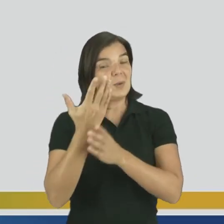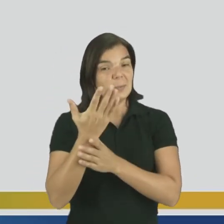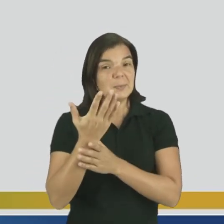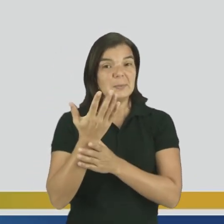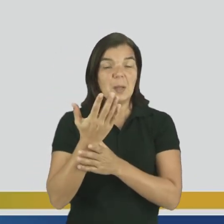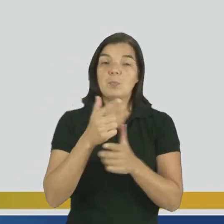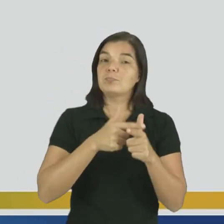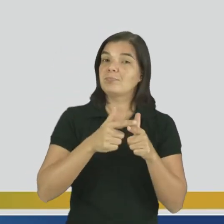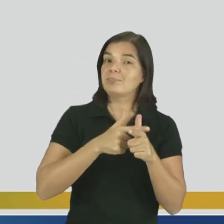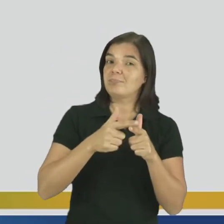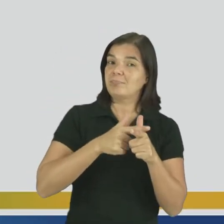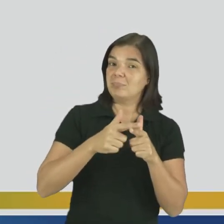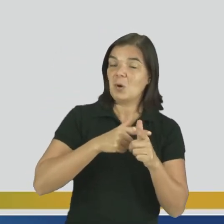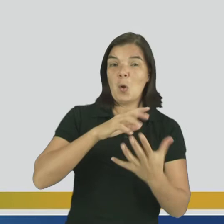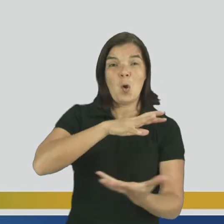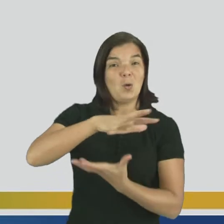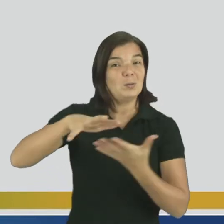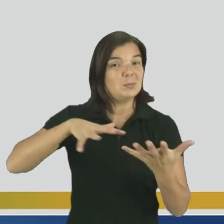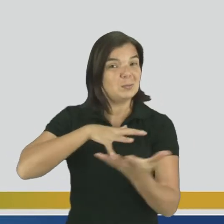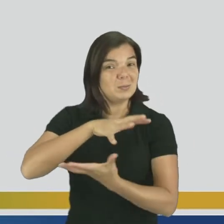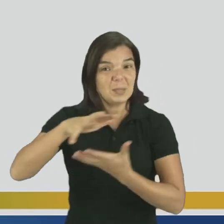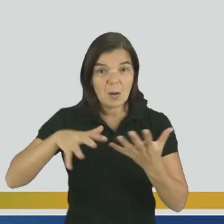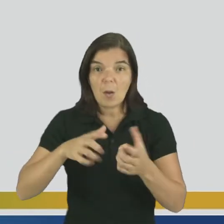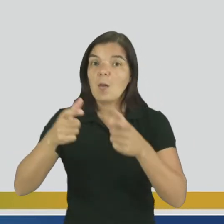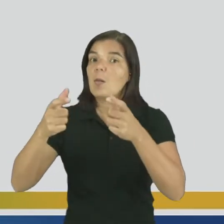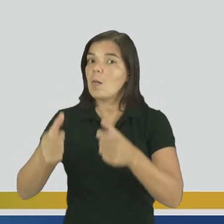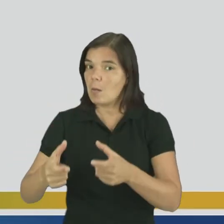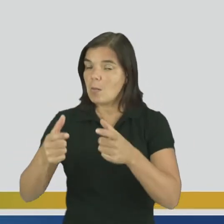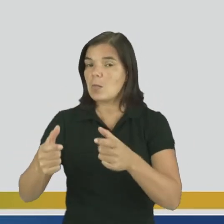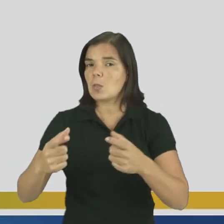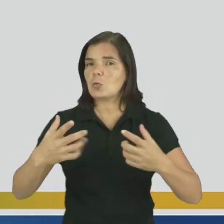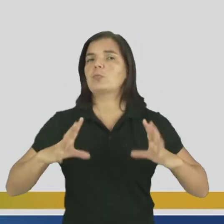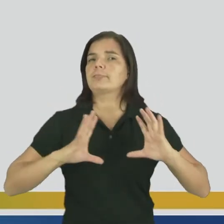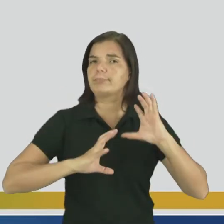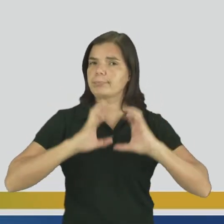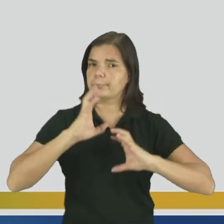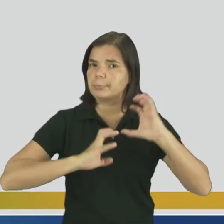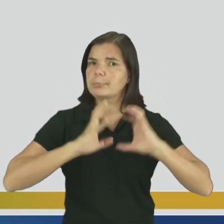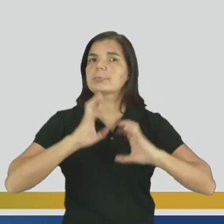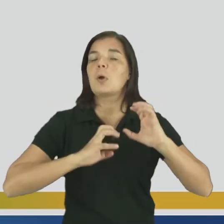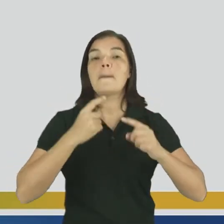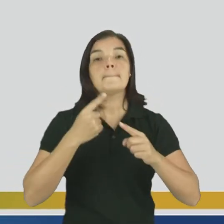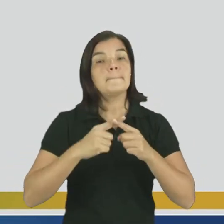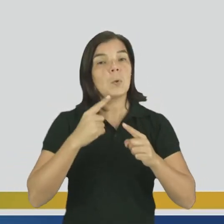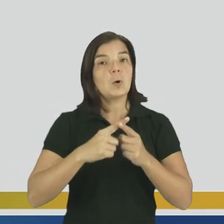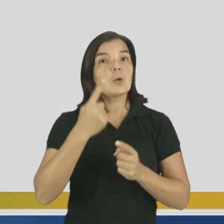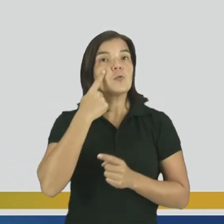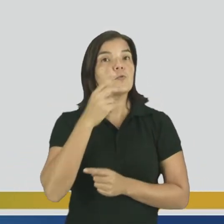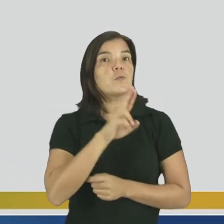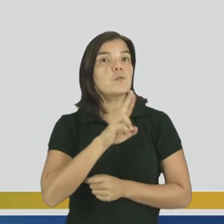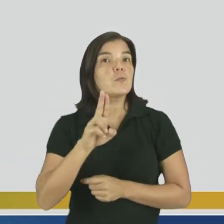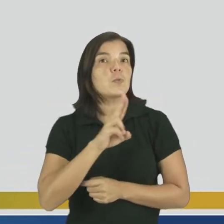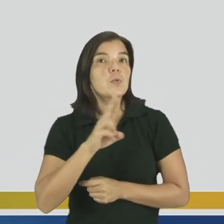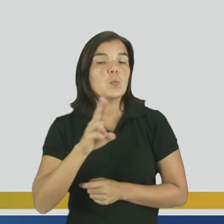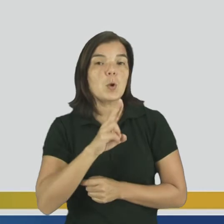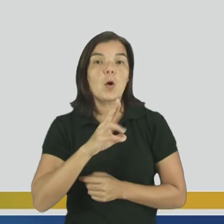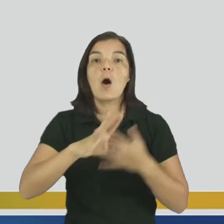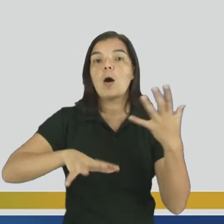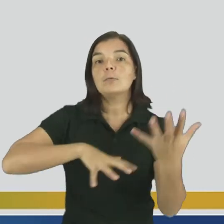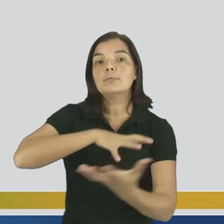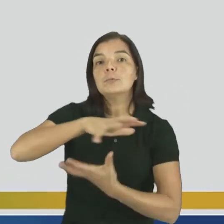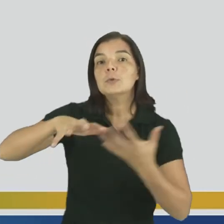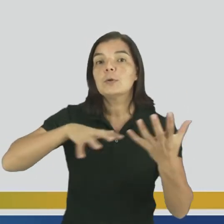um enorme problema, uma enorme revolução que acontece naquela região, um enorme conflito, né, que a gente vai chamar de a